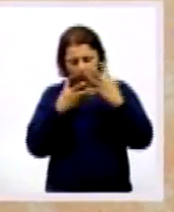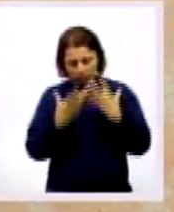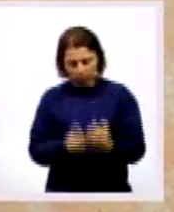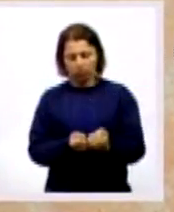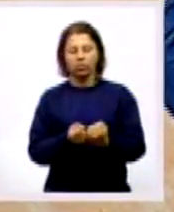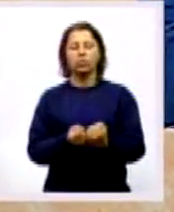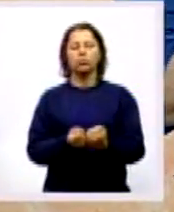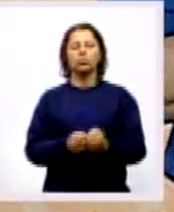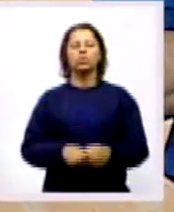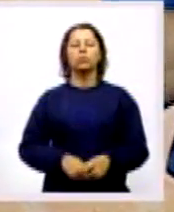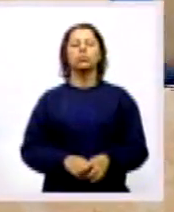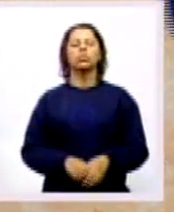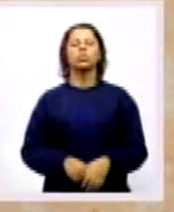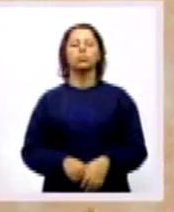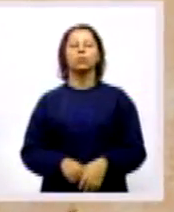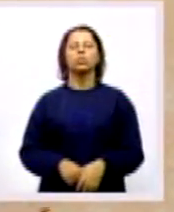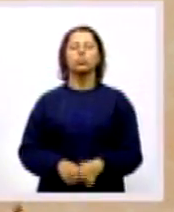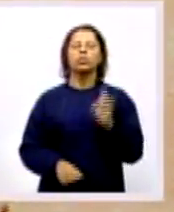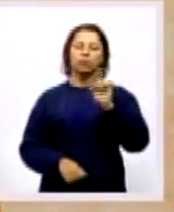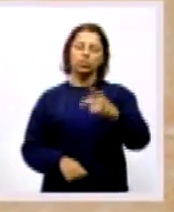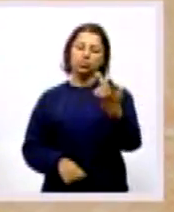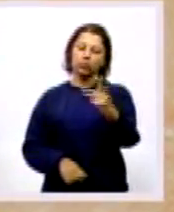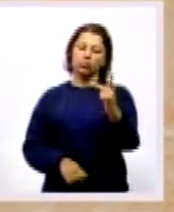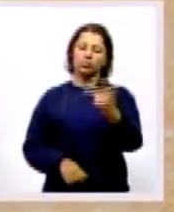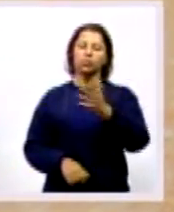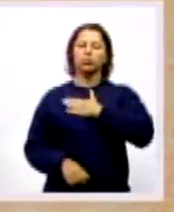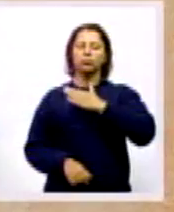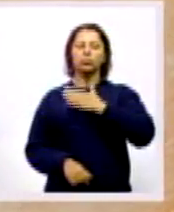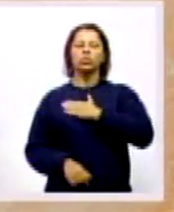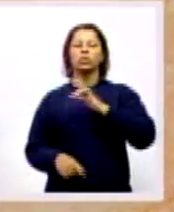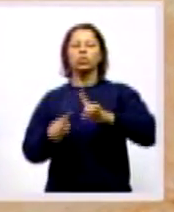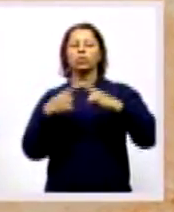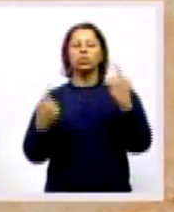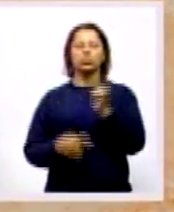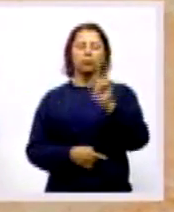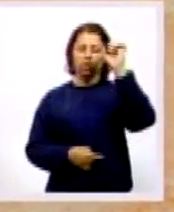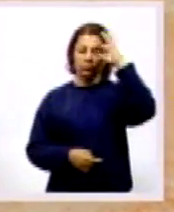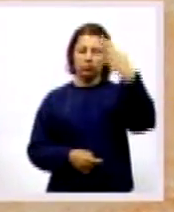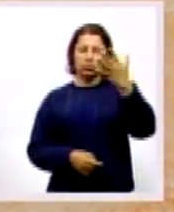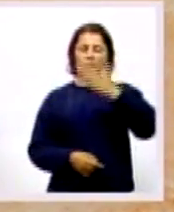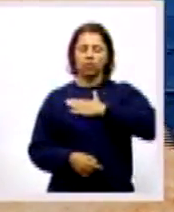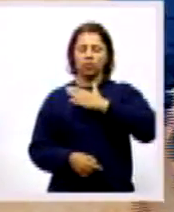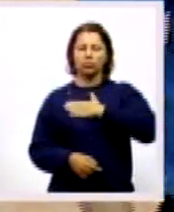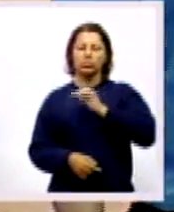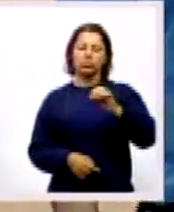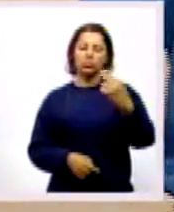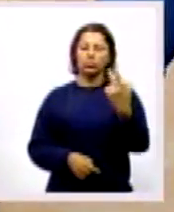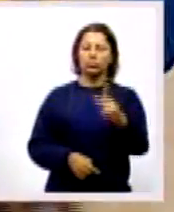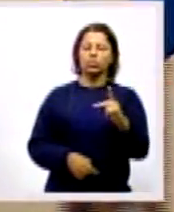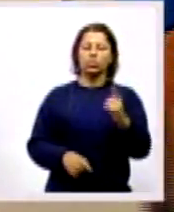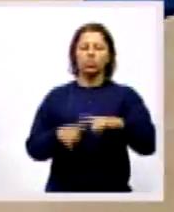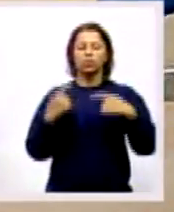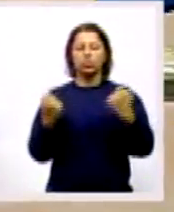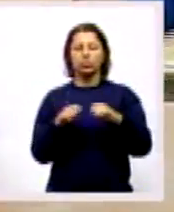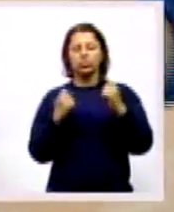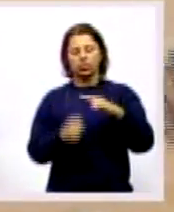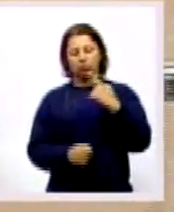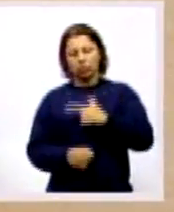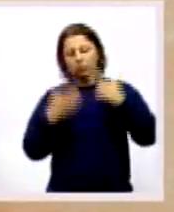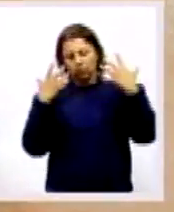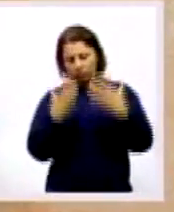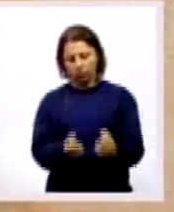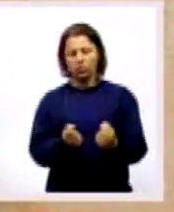dela. É sua, é minha, mas não adianta ser minha nem sua, é preciso que a gente tome